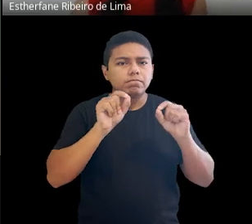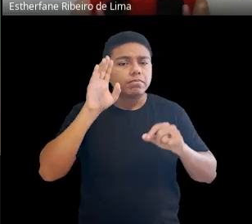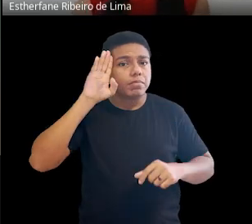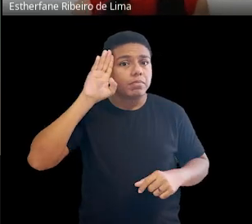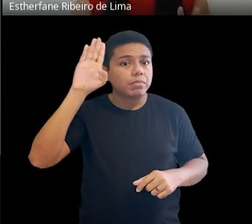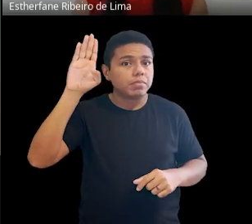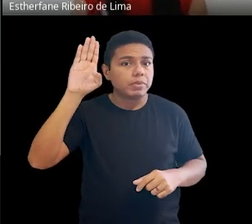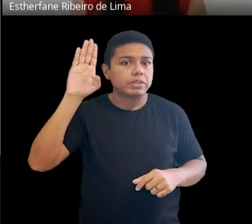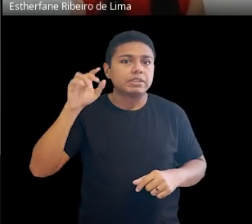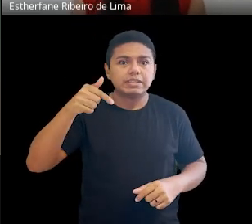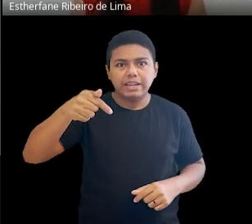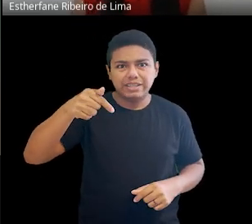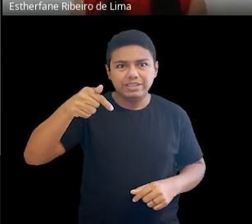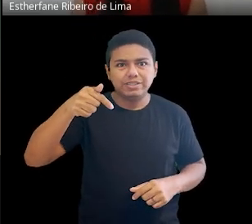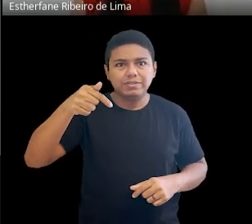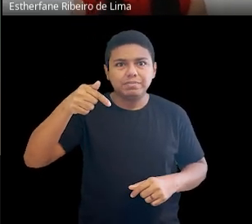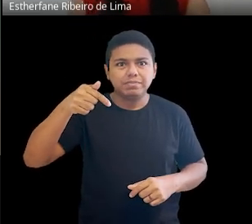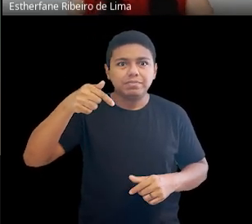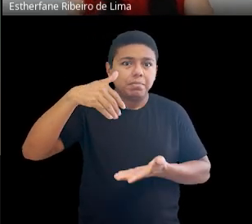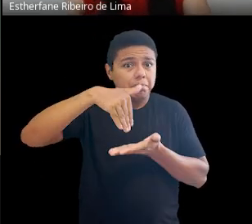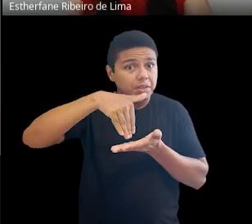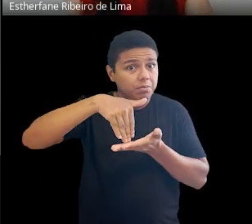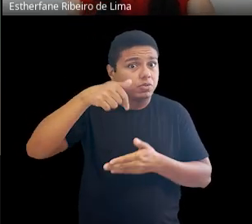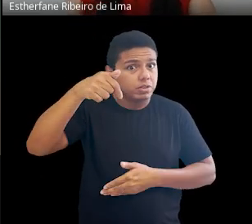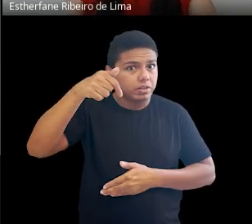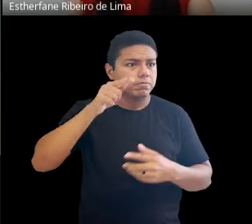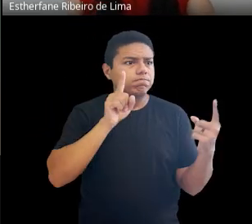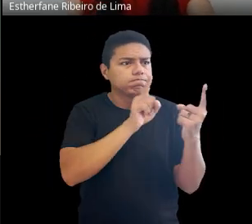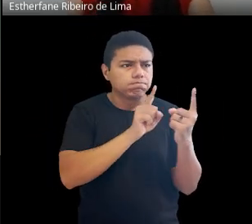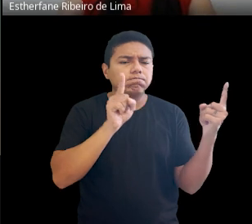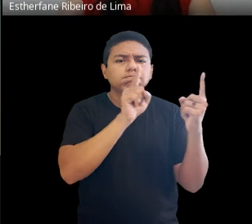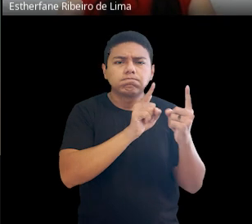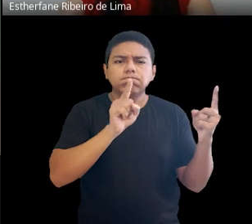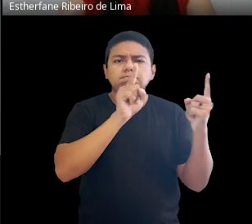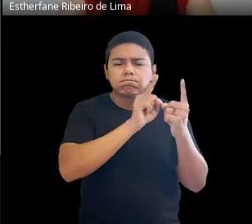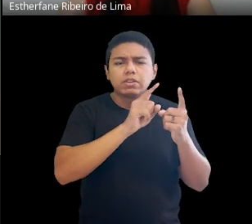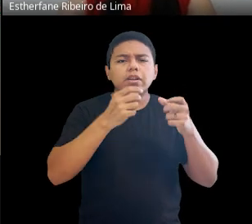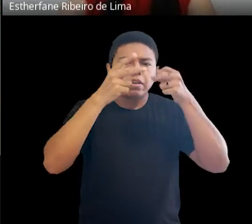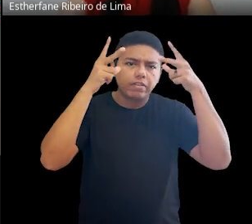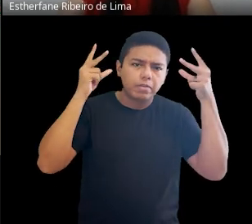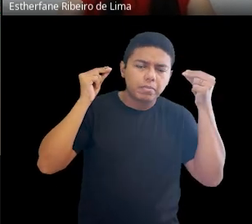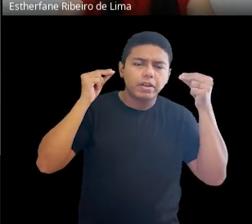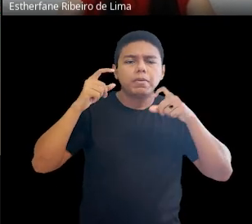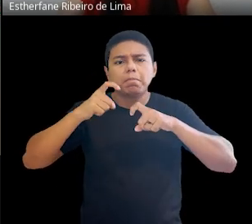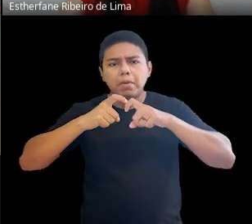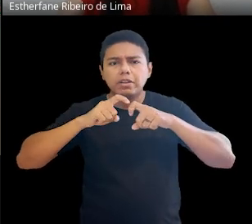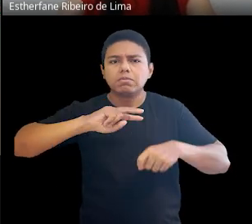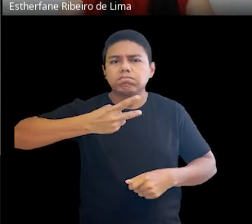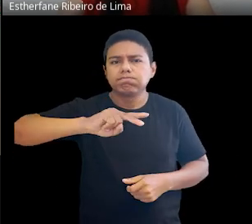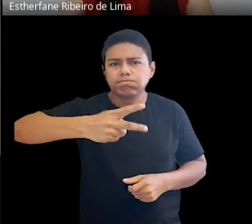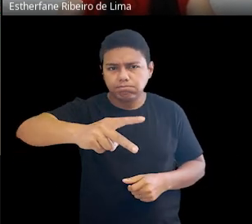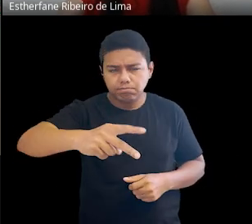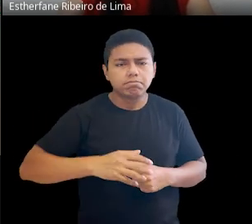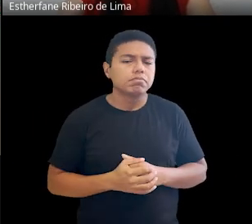prioritariamente 7 consultas, no mínimo, de pré-natal intercaladas entre enfermeiro e médico.